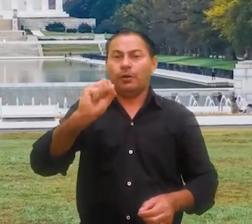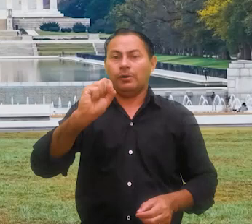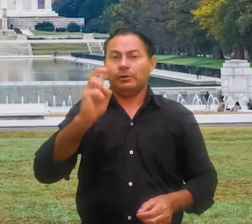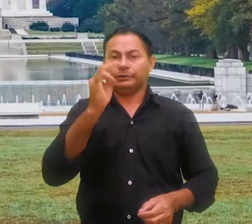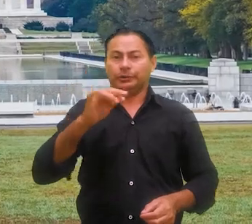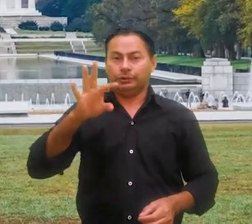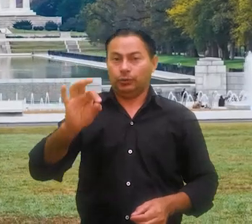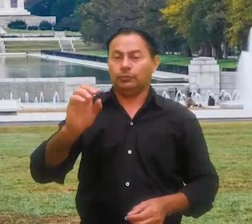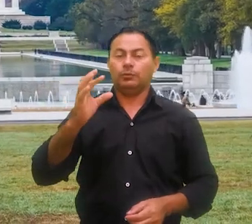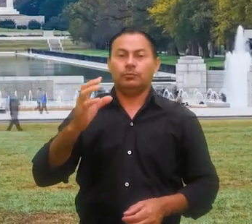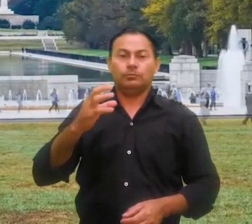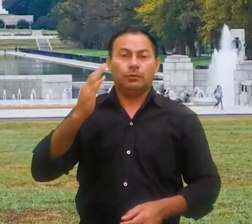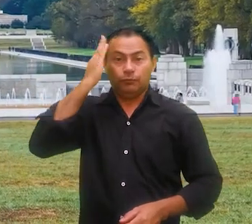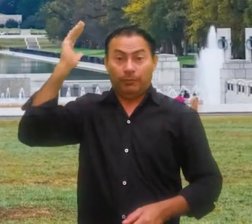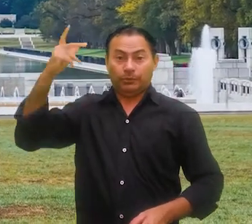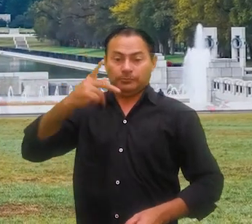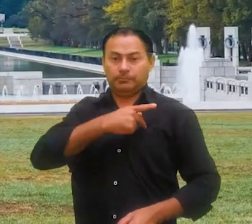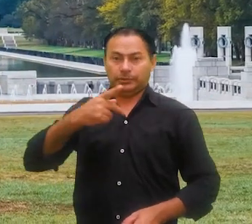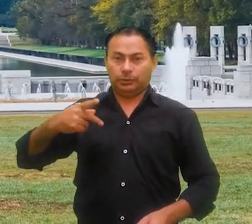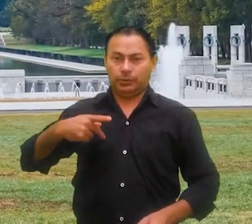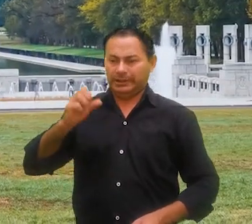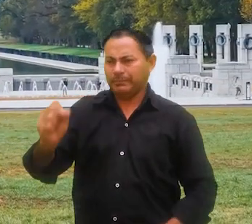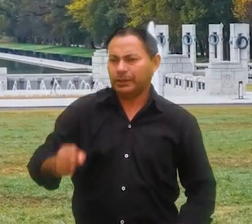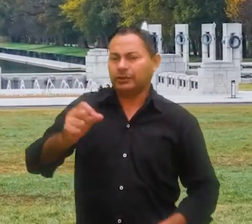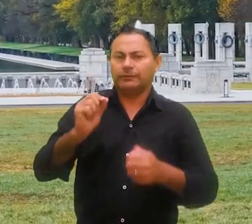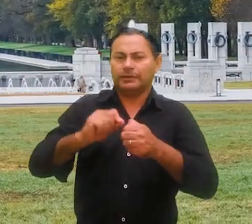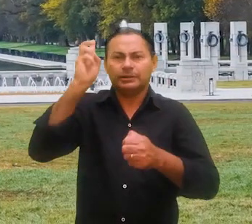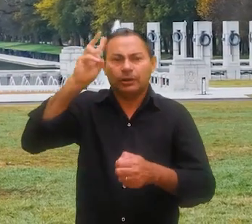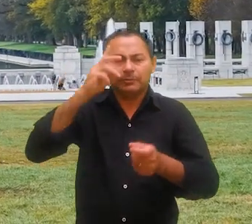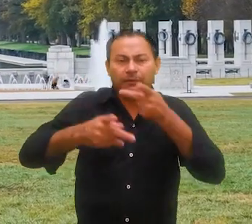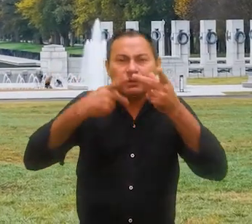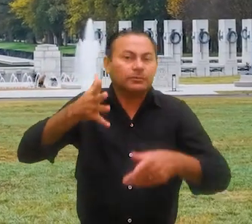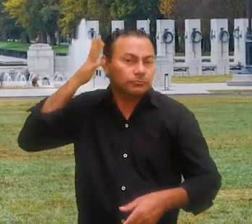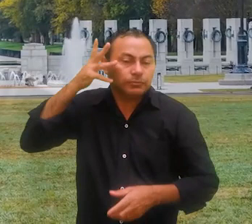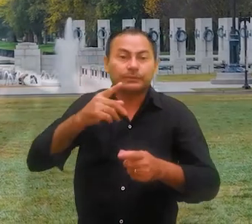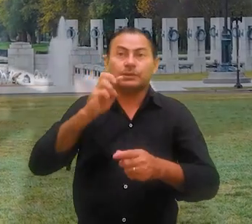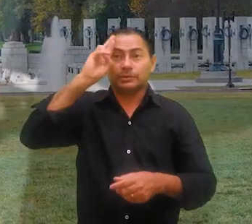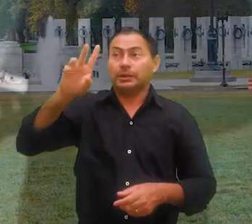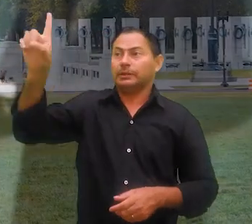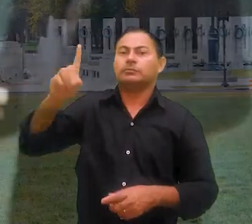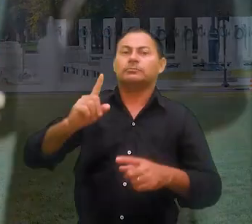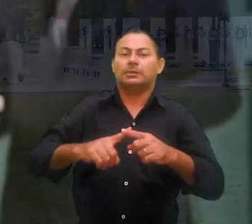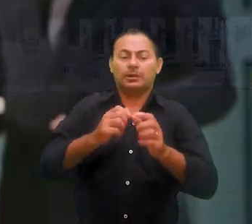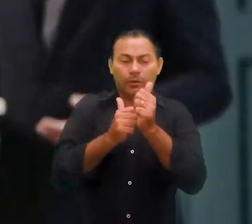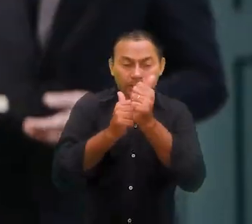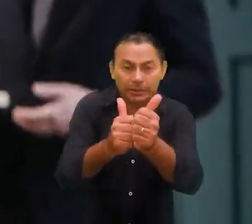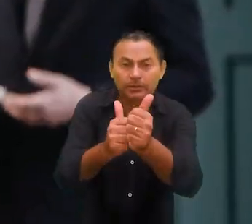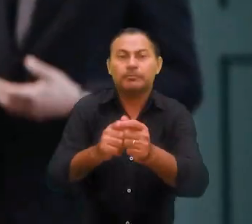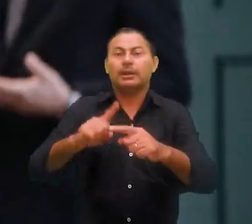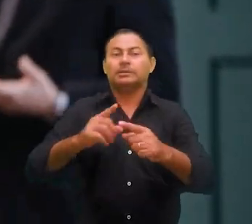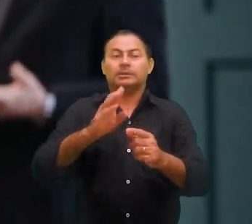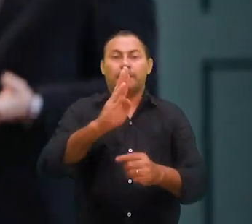Washington, um famoso pastor fez uma pregação sobre essa história e terminou seu sermão dizendo, se o Senhor é Deus,